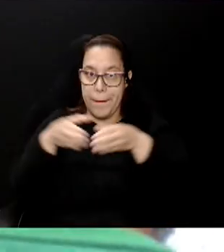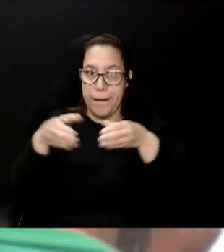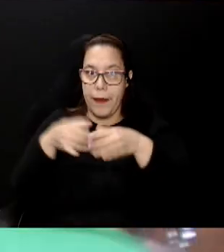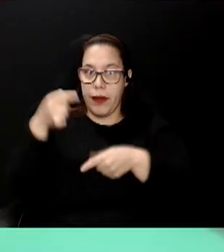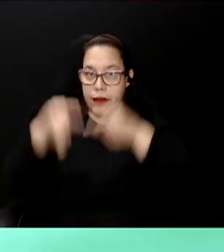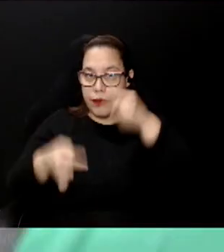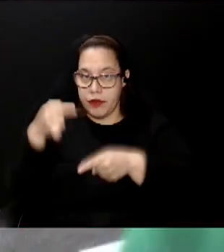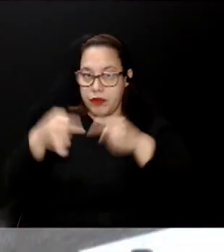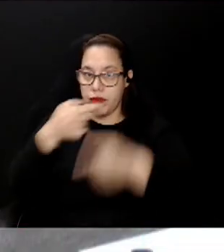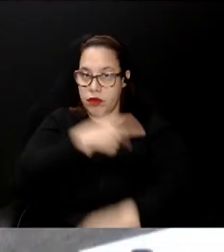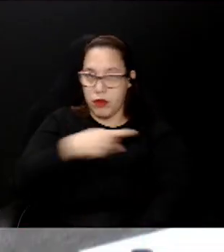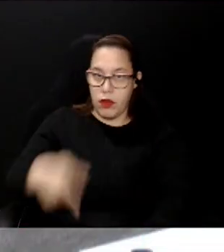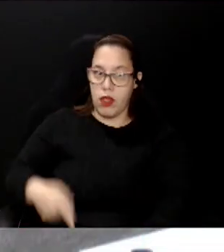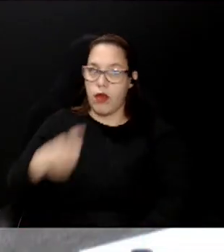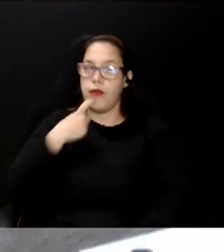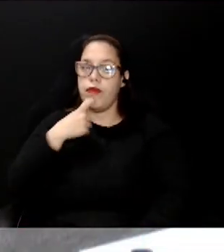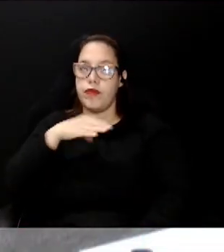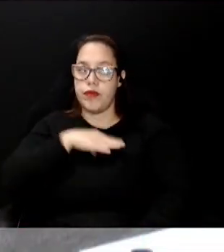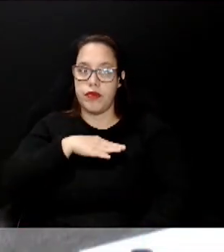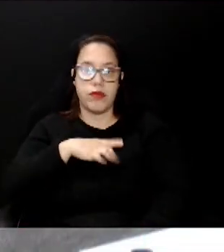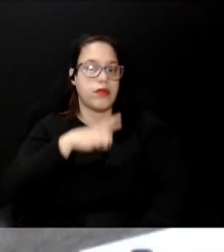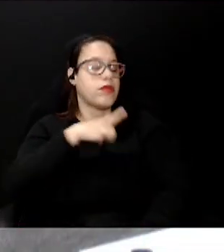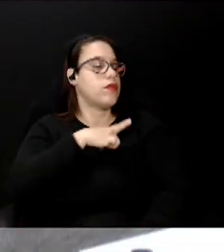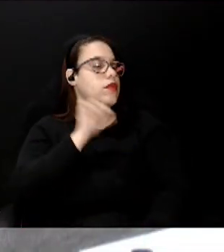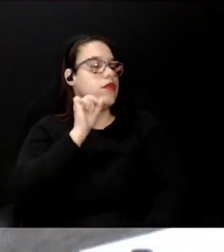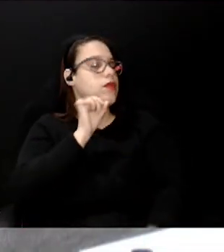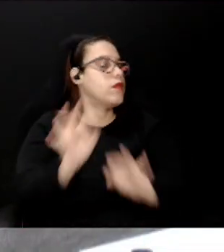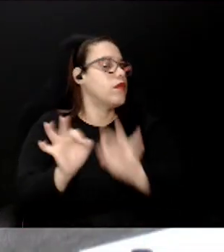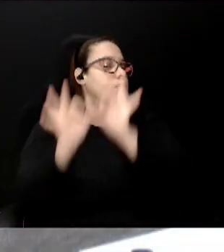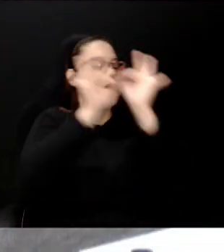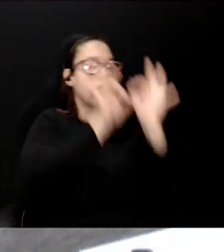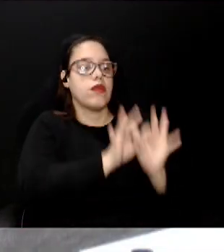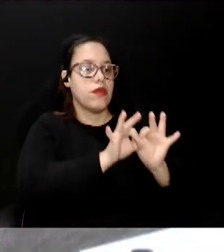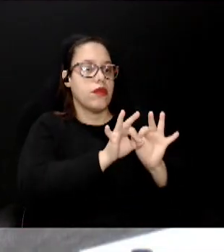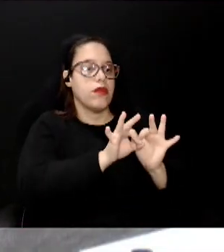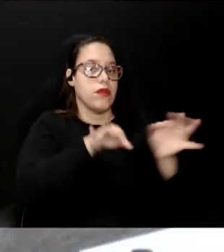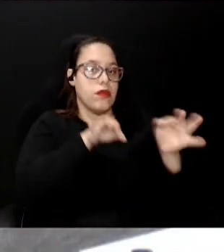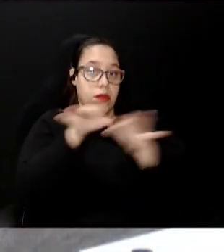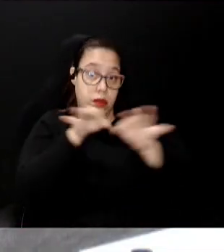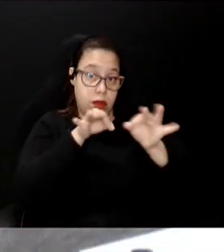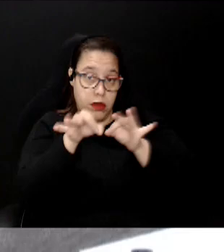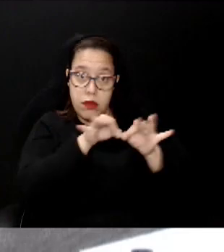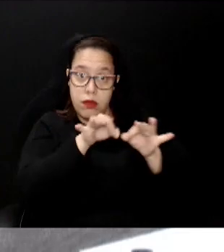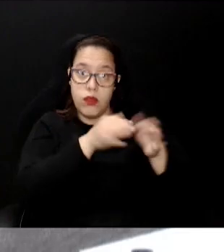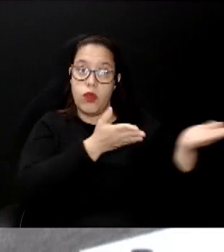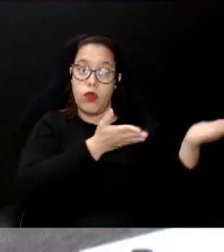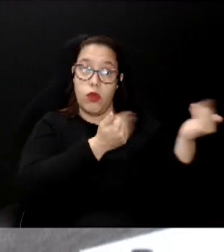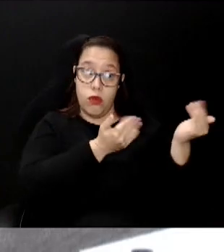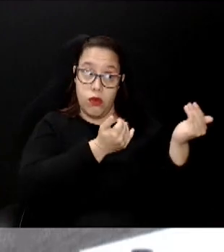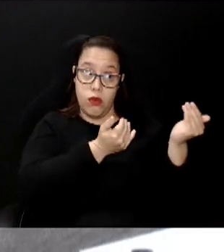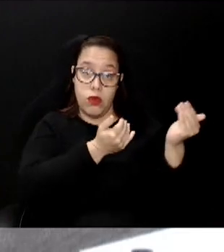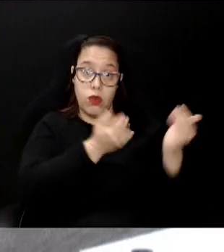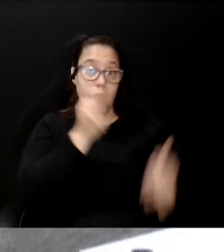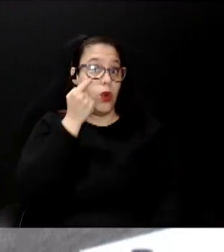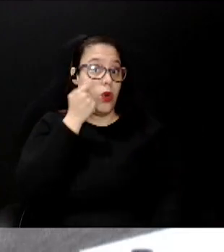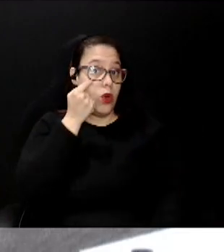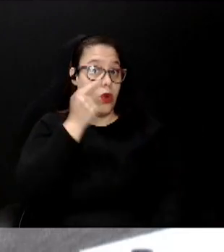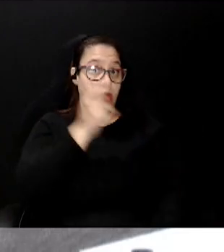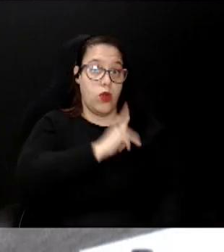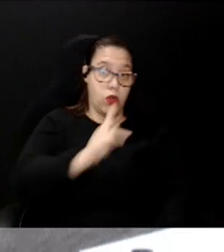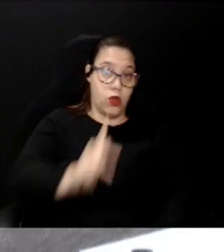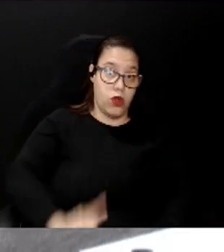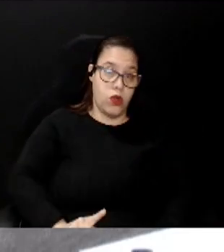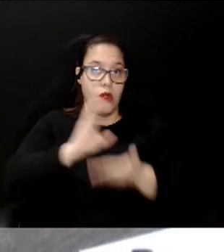Campinas. O que nós temos visto é a participação organizada da juventude. Você veja, o presidente do Conselho Municipal de Juventude